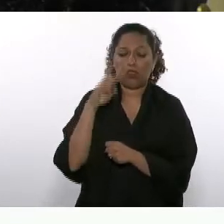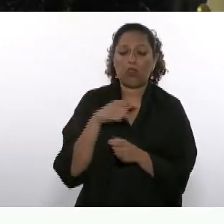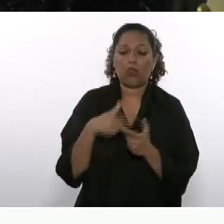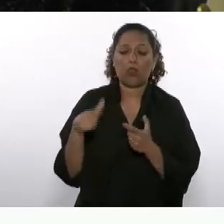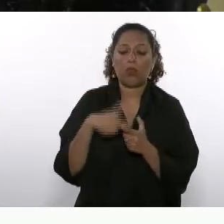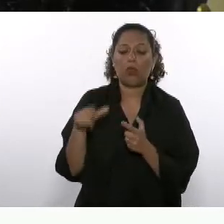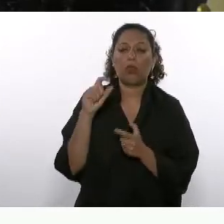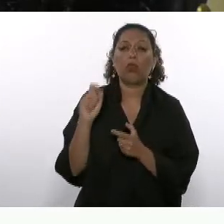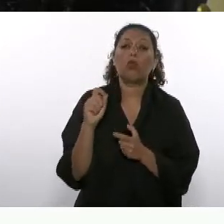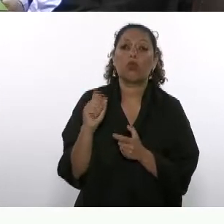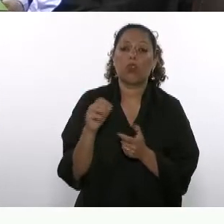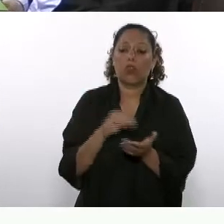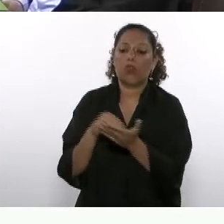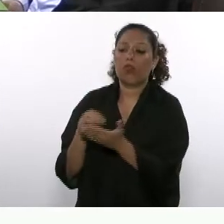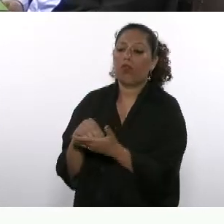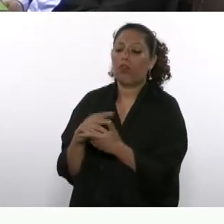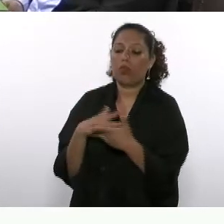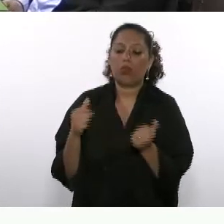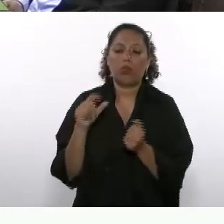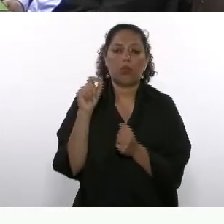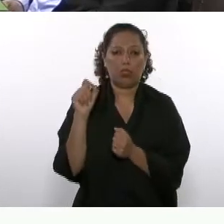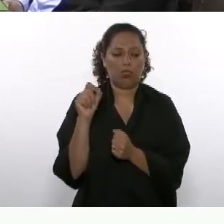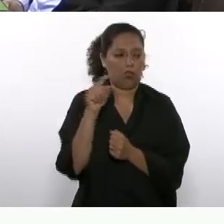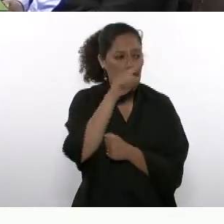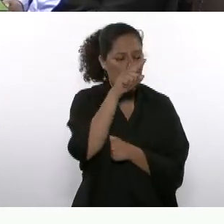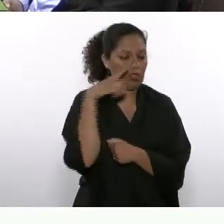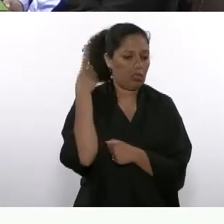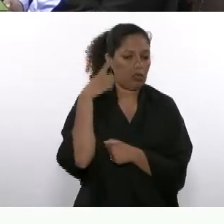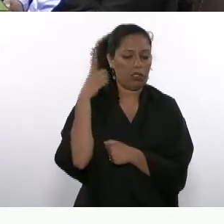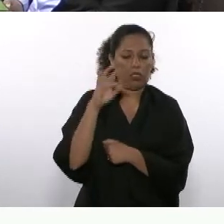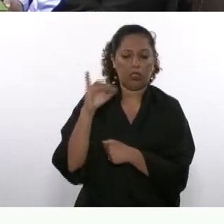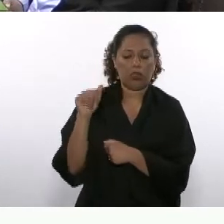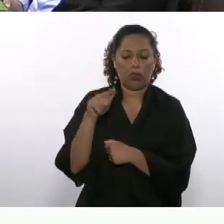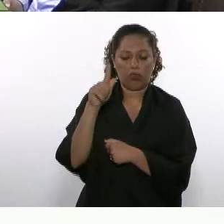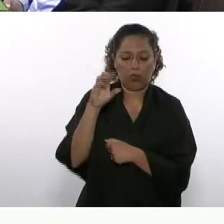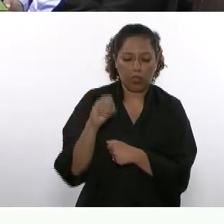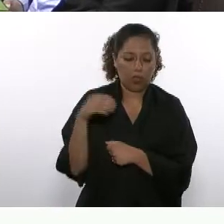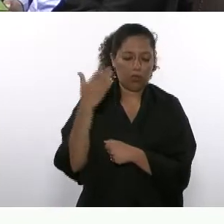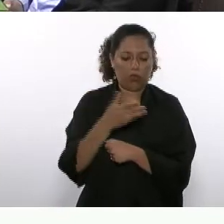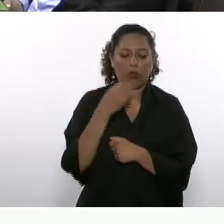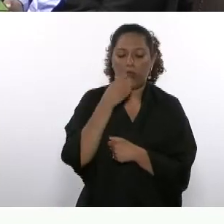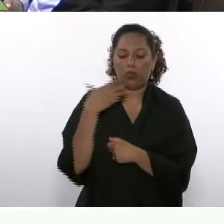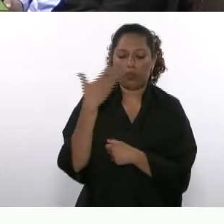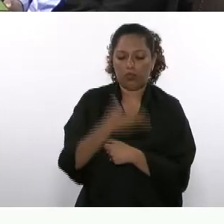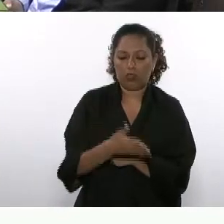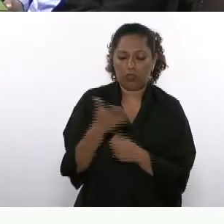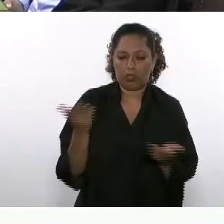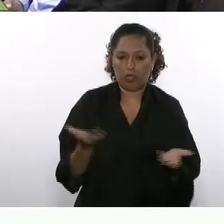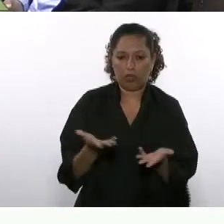Pampolha. Está cá presente o deputado Tiago Pampolha. Muito obrigado pela presença. Seja bem-vindo.